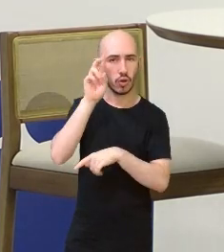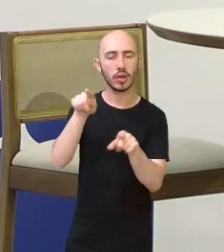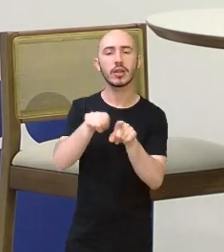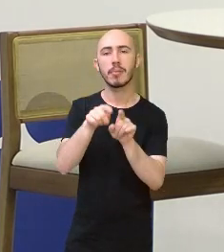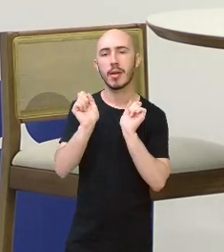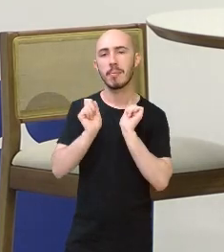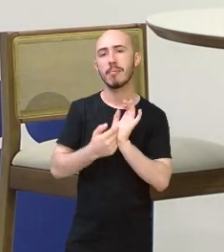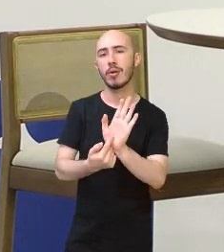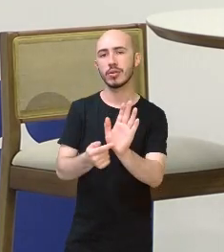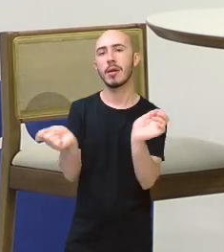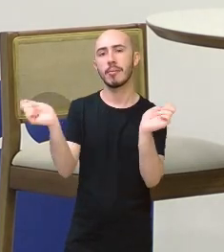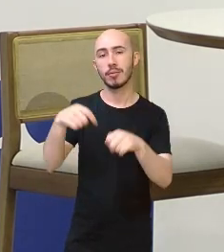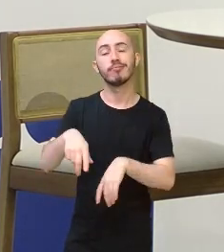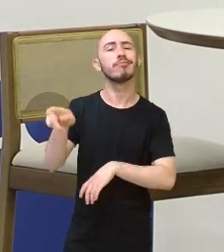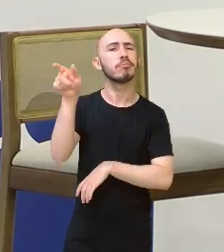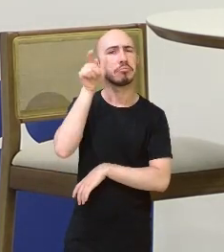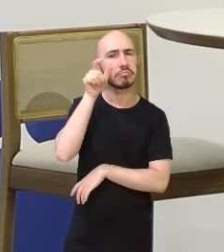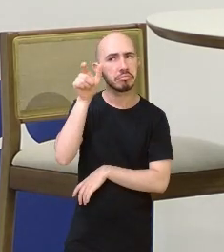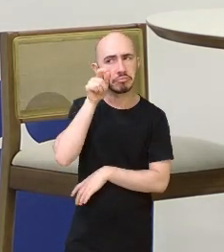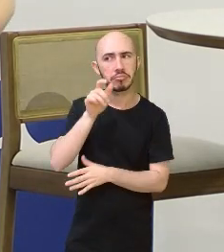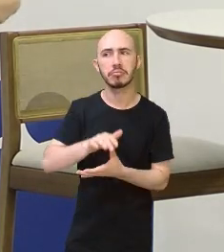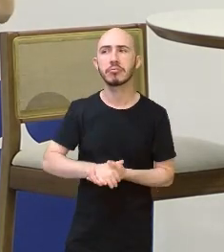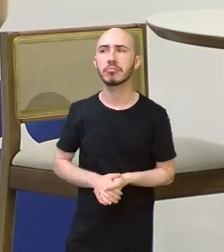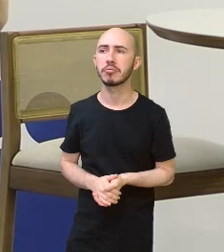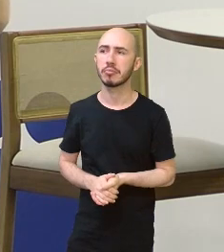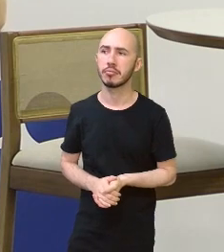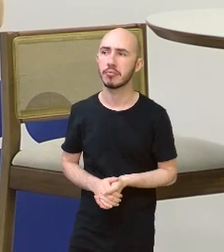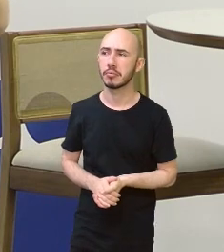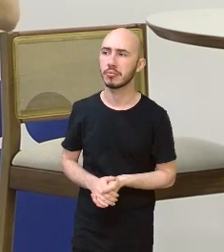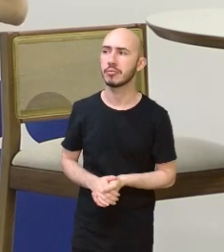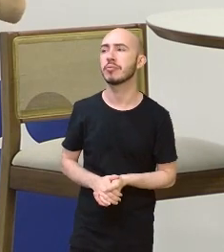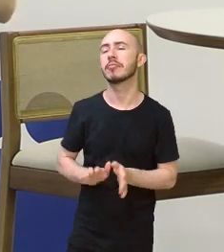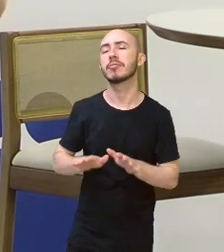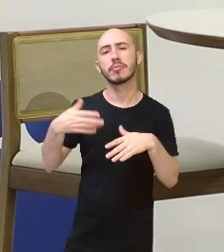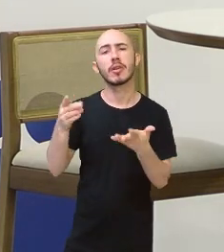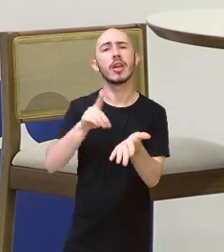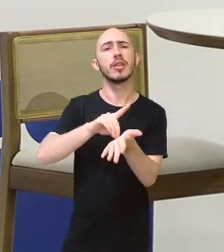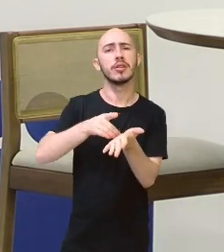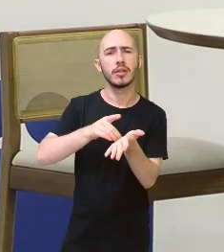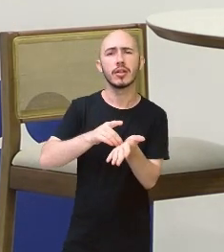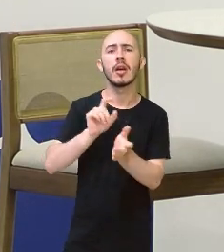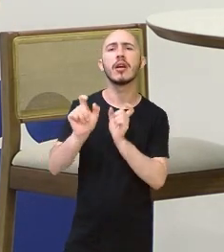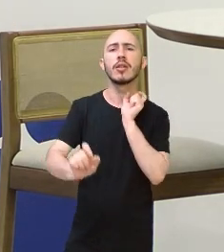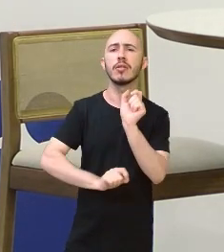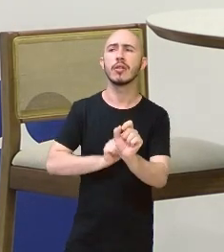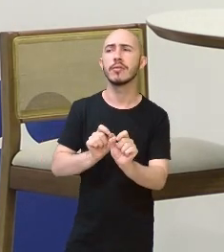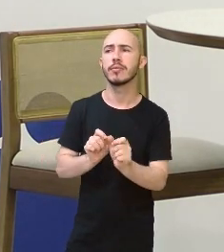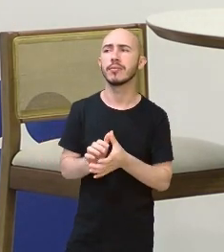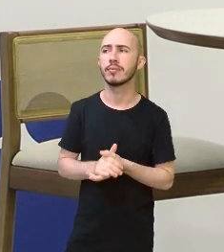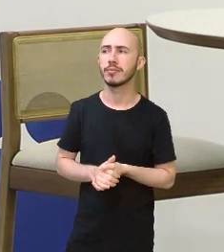tá? É bem interessante. O dicionário, o glossário, eles são palavras,